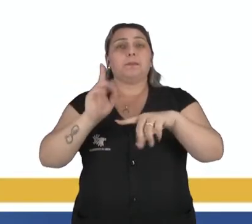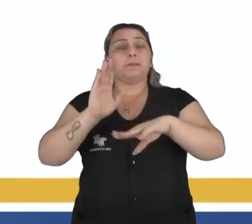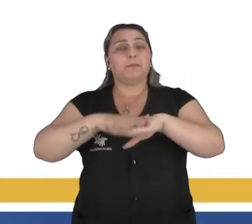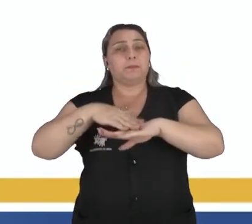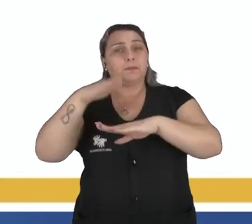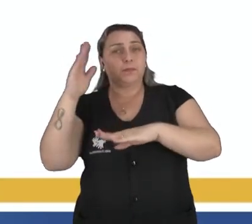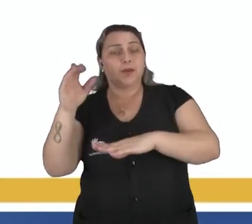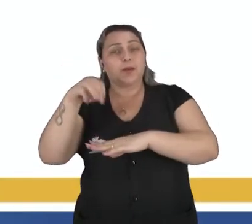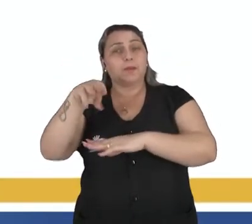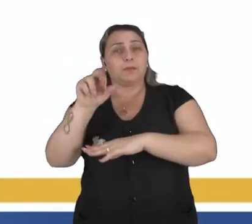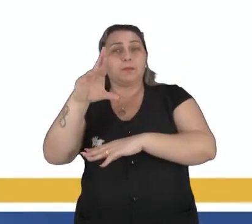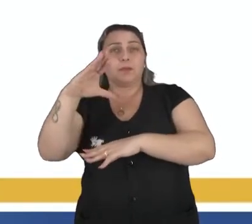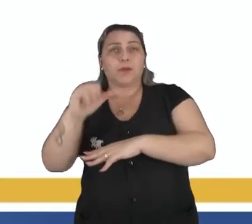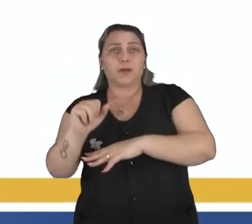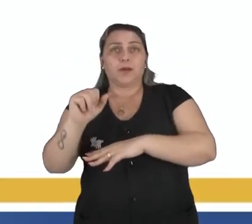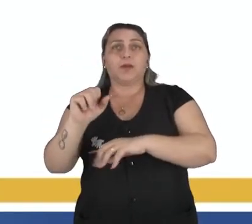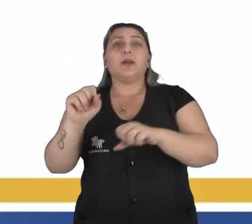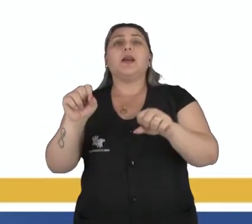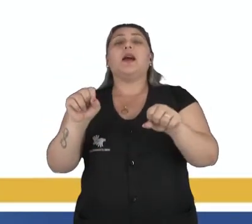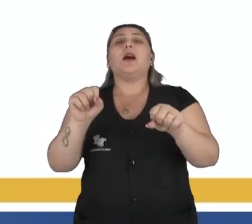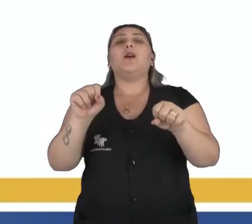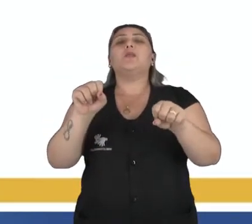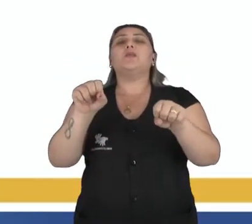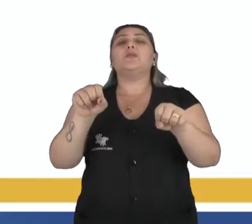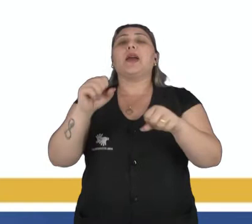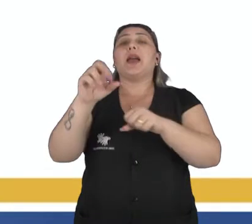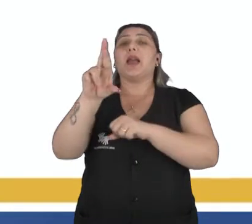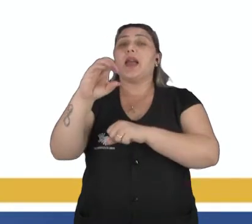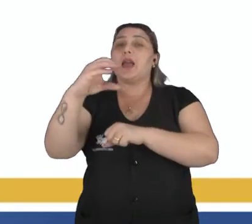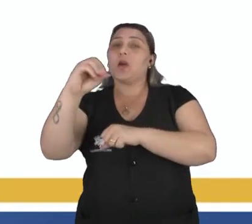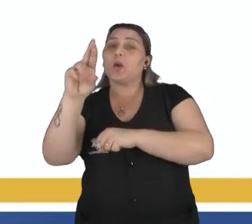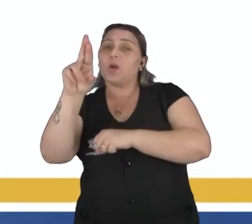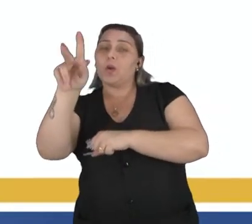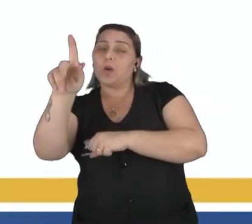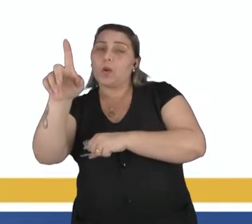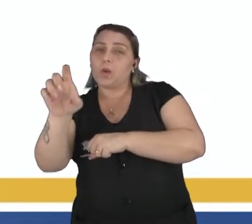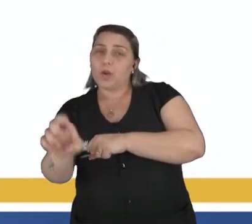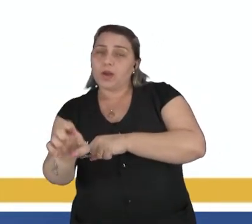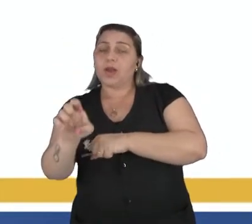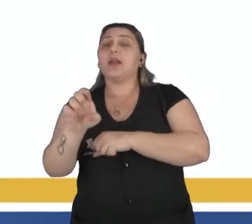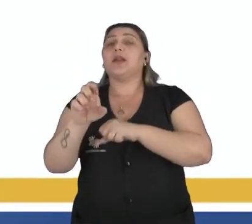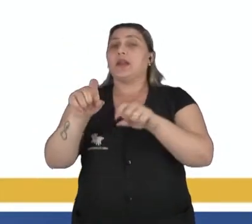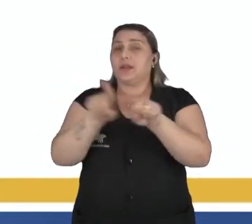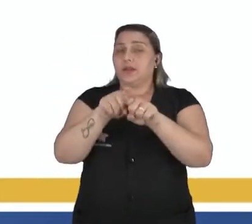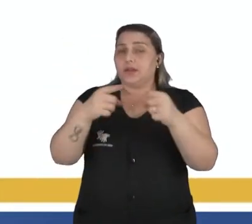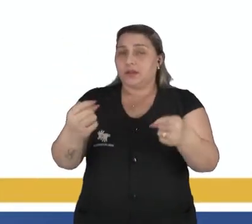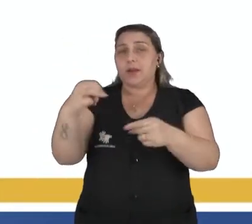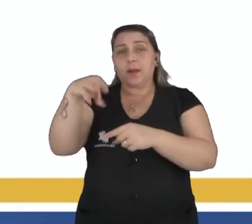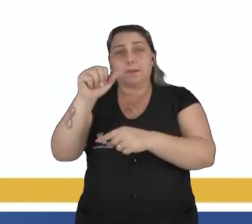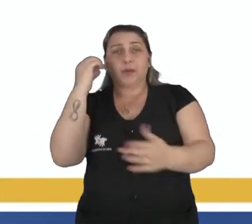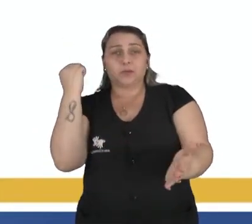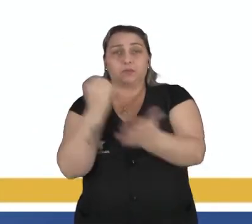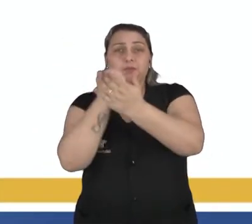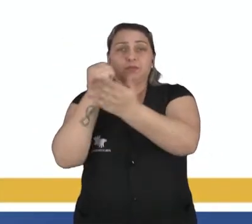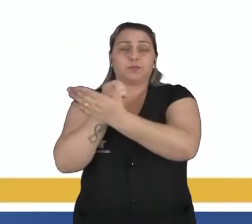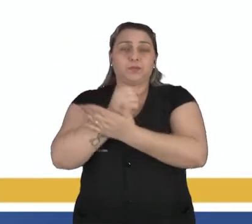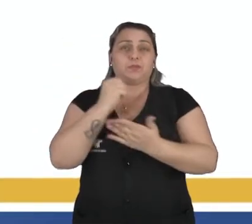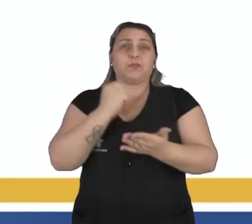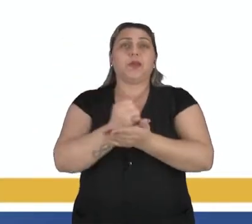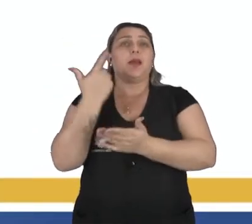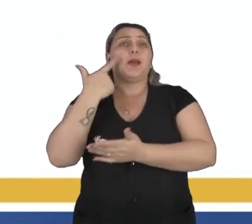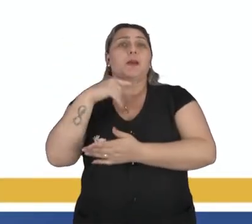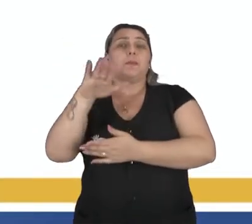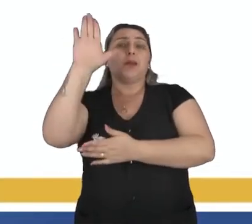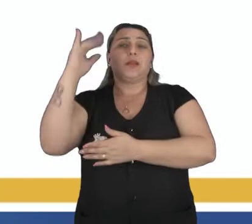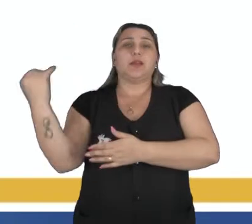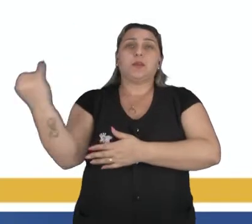nos esportes de marca é a quebra de recordes. Muitas vezes, a superação de uma marca anteriormente registrada ganha